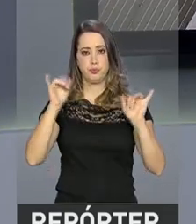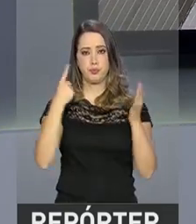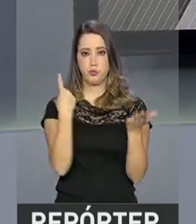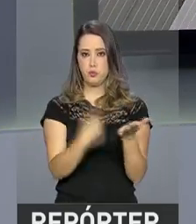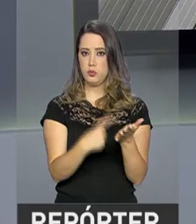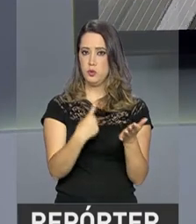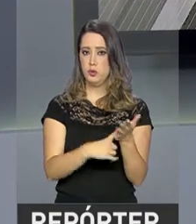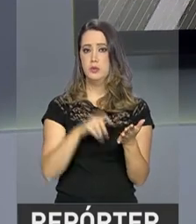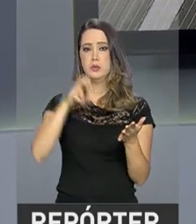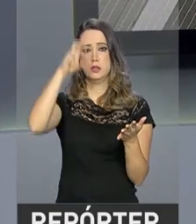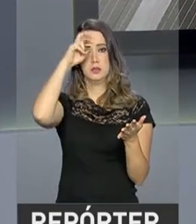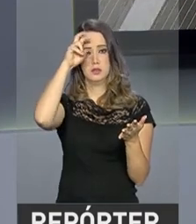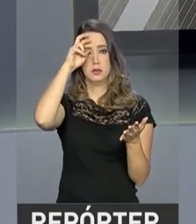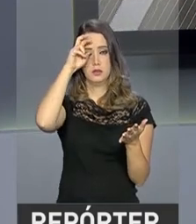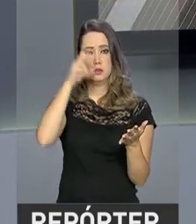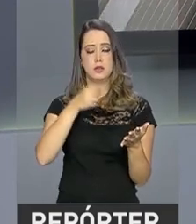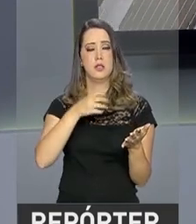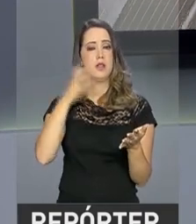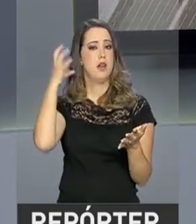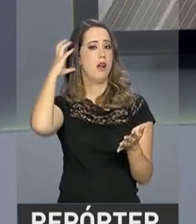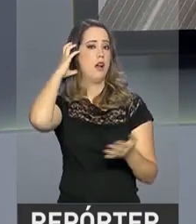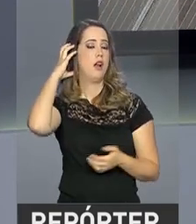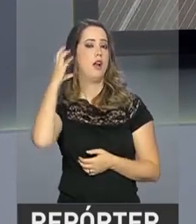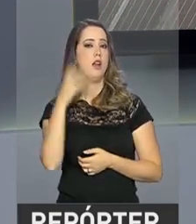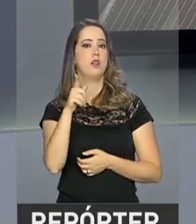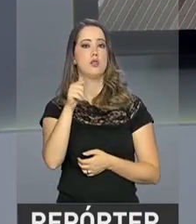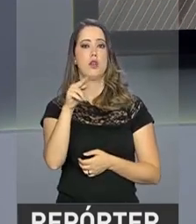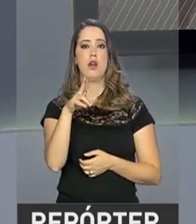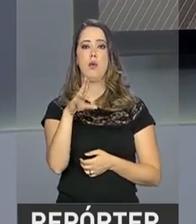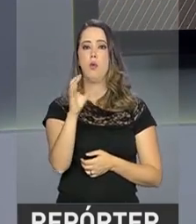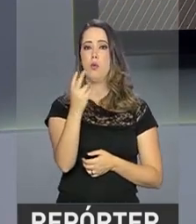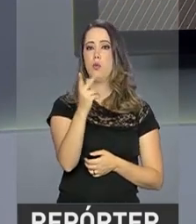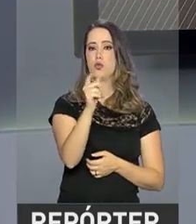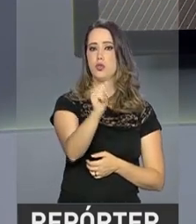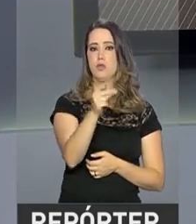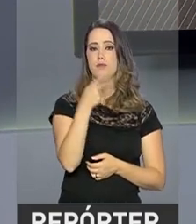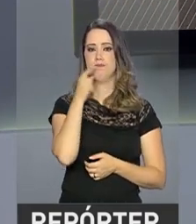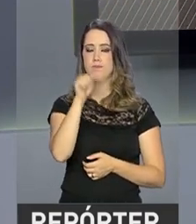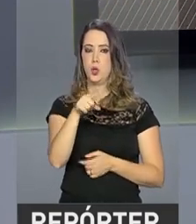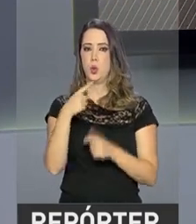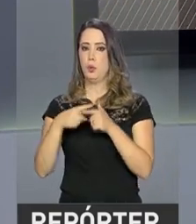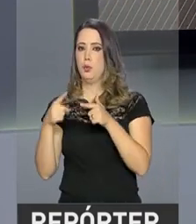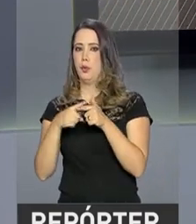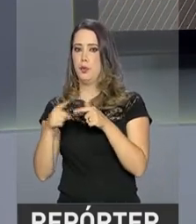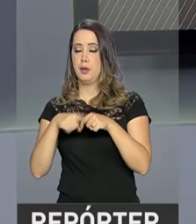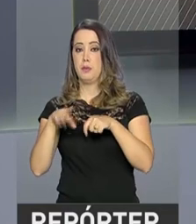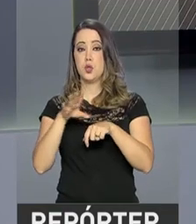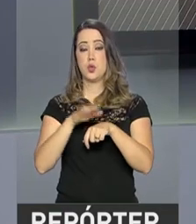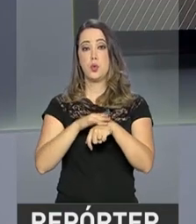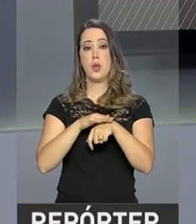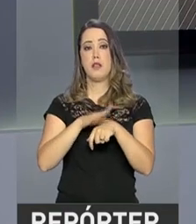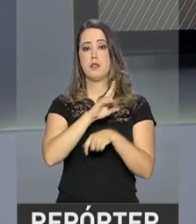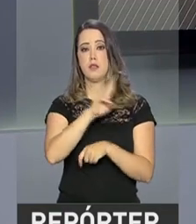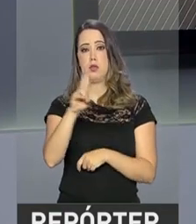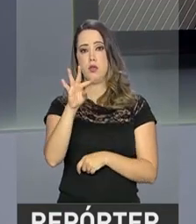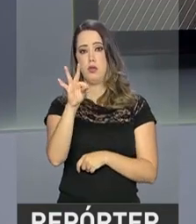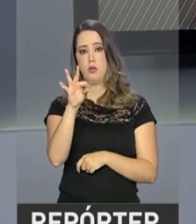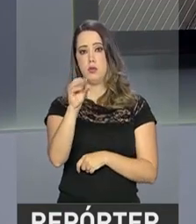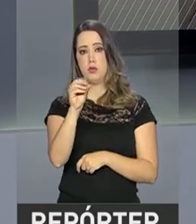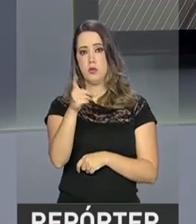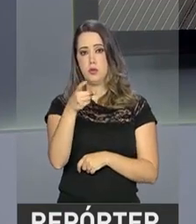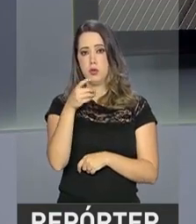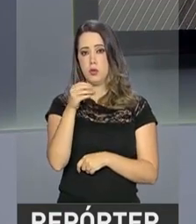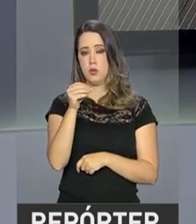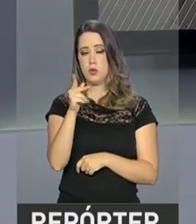durante entrevista à rádio gaúcha que a causa do surto de toxoplasmose em santa maria no rio grande do sul tem origem na